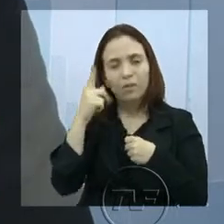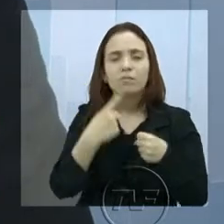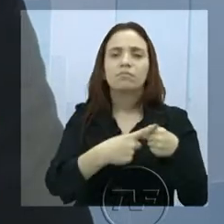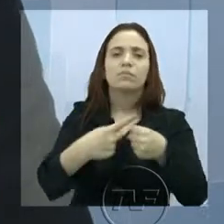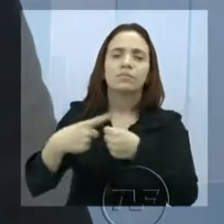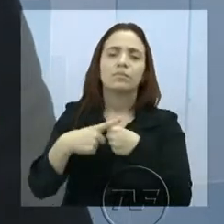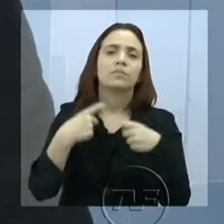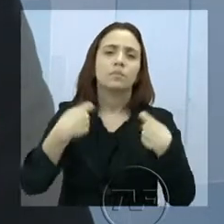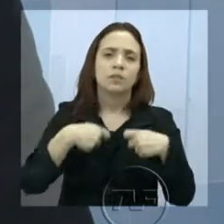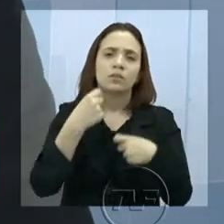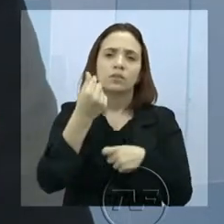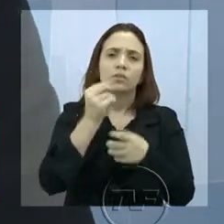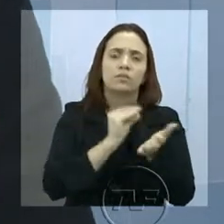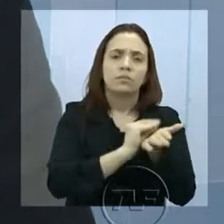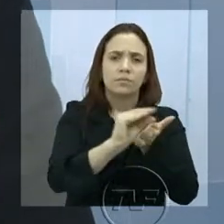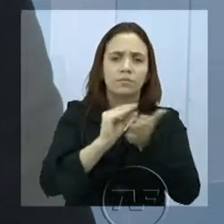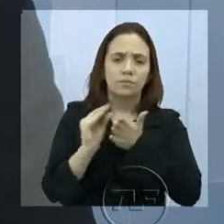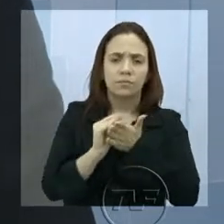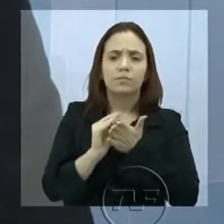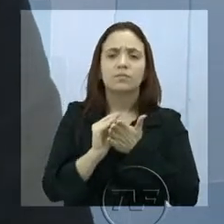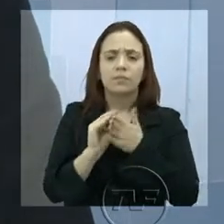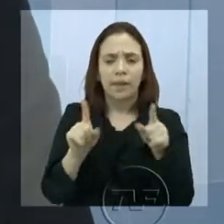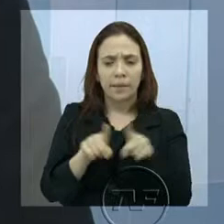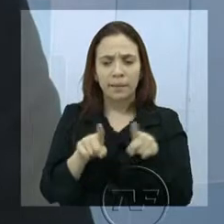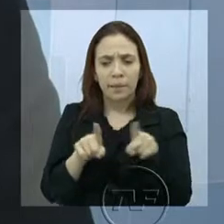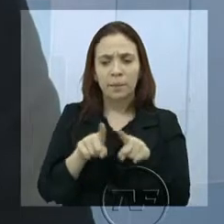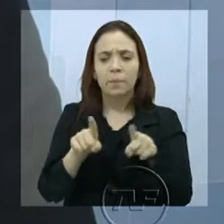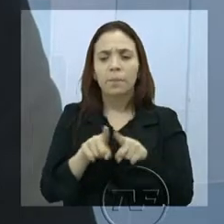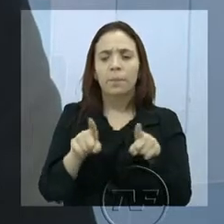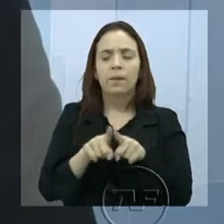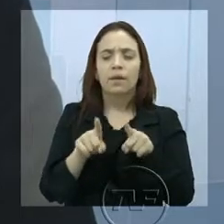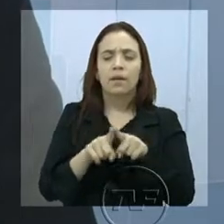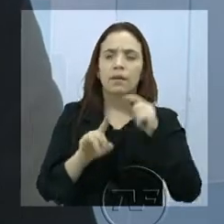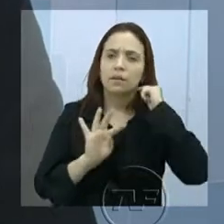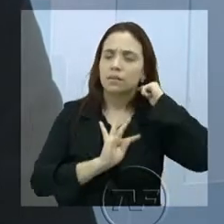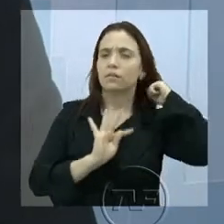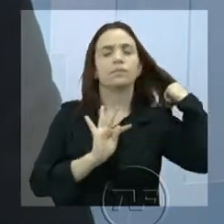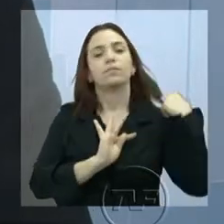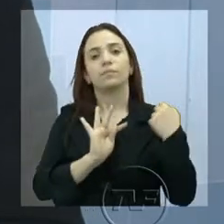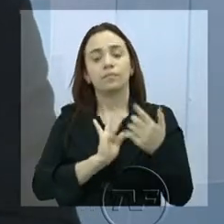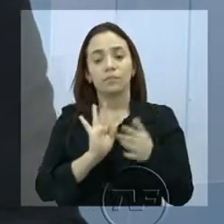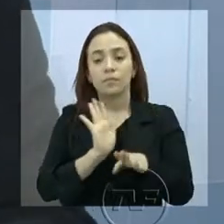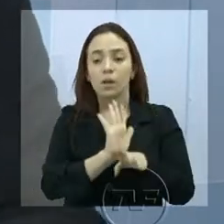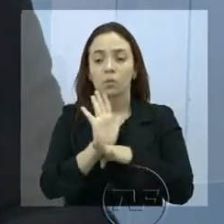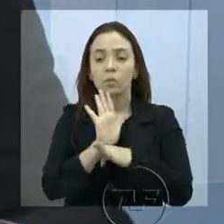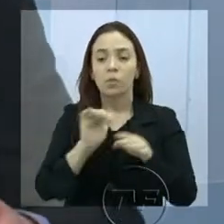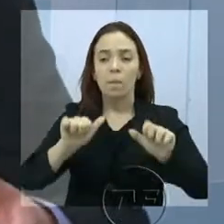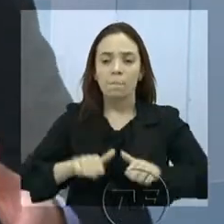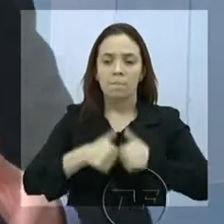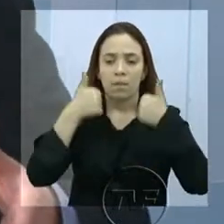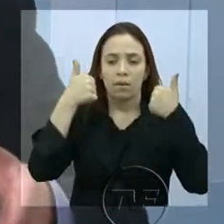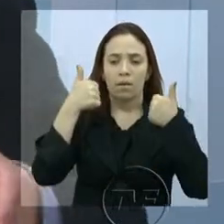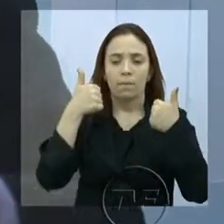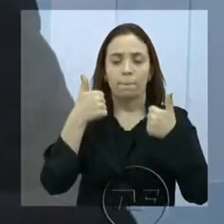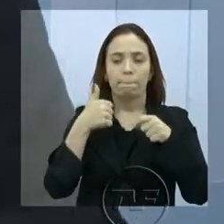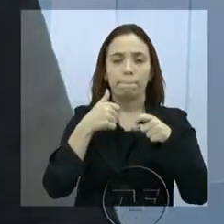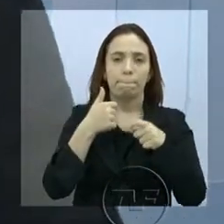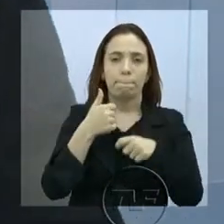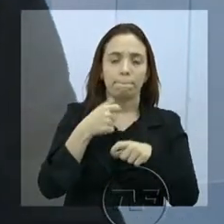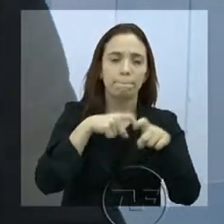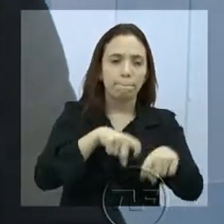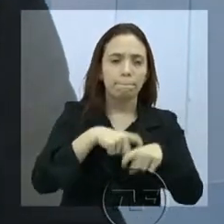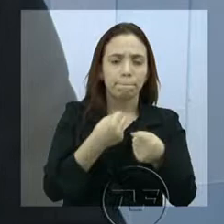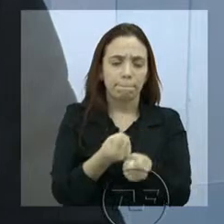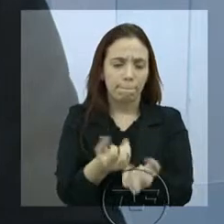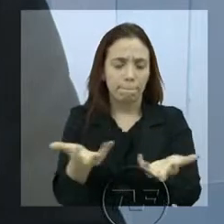precisam de recursos e financiamentos, como também de ajudas técnicas para fazer um melhoramento nas suas plantações.